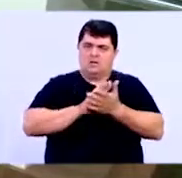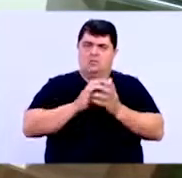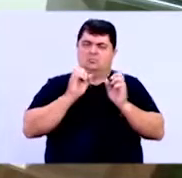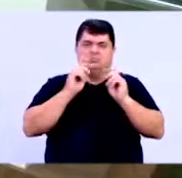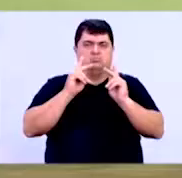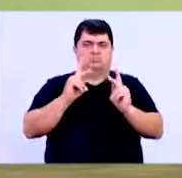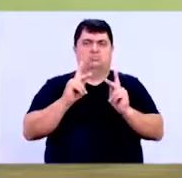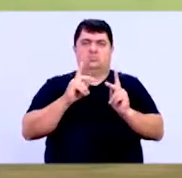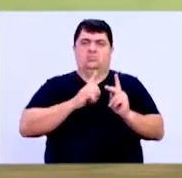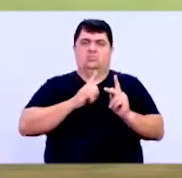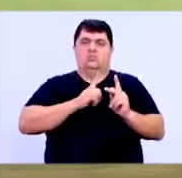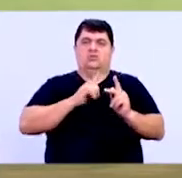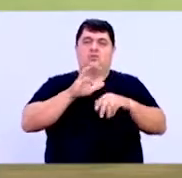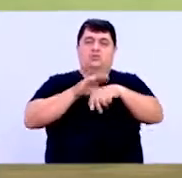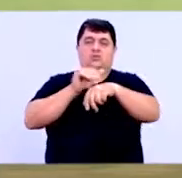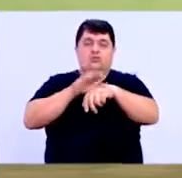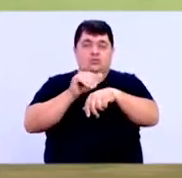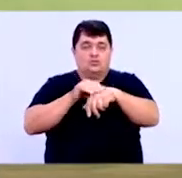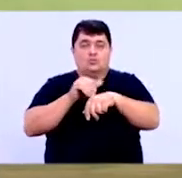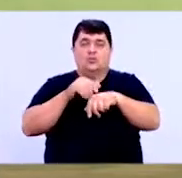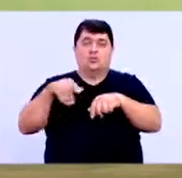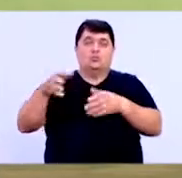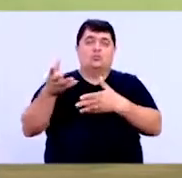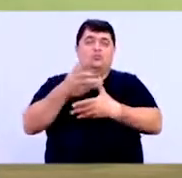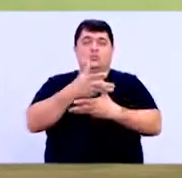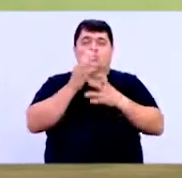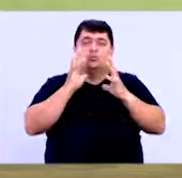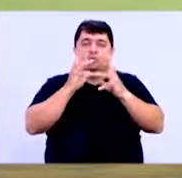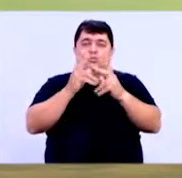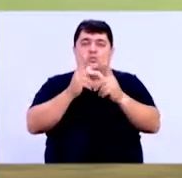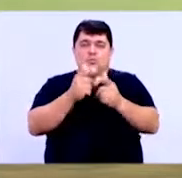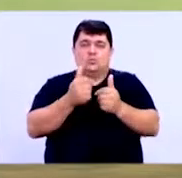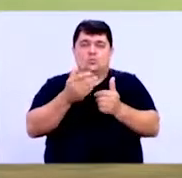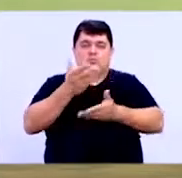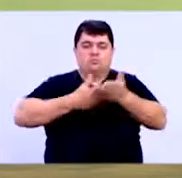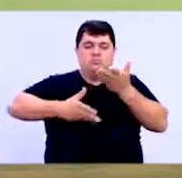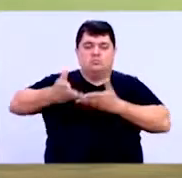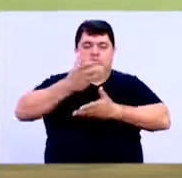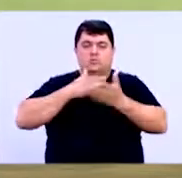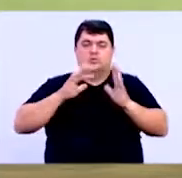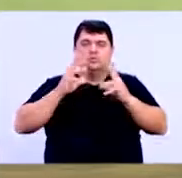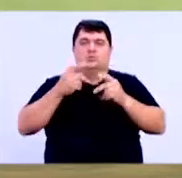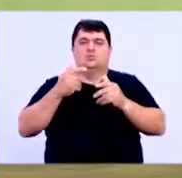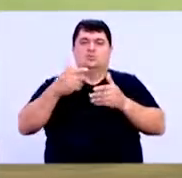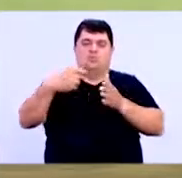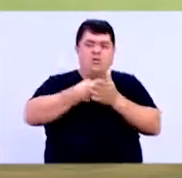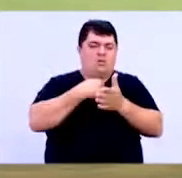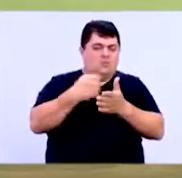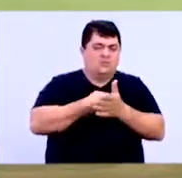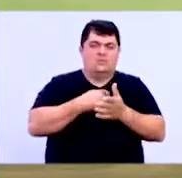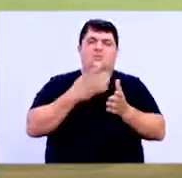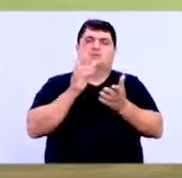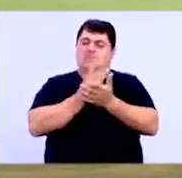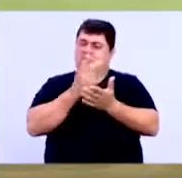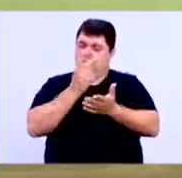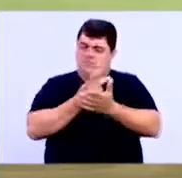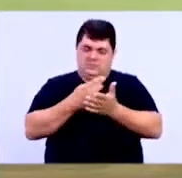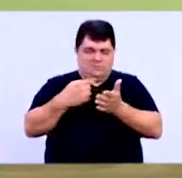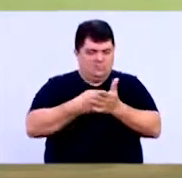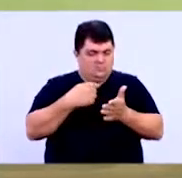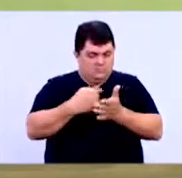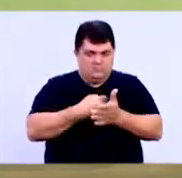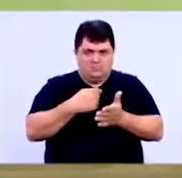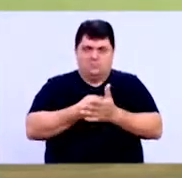chat, gente. A gente está convidando vocês a participarem. A gente teve uma ótima participação nessa disciplina até agora. Convido vocês a continuarem participando no